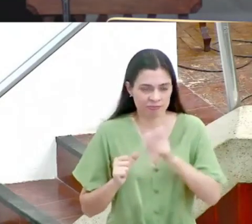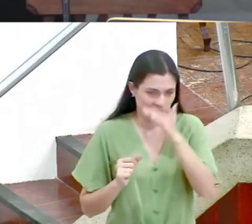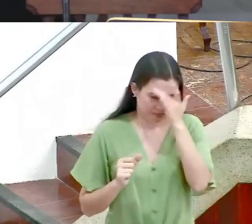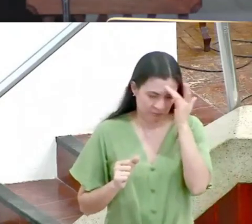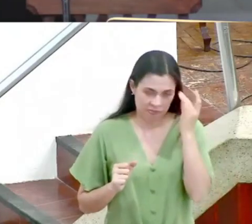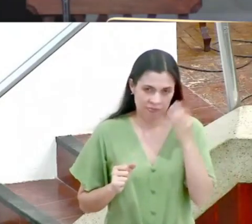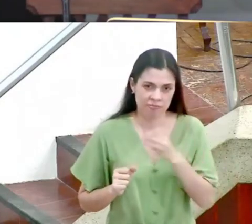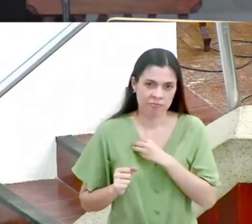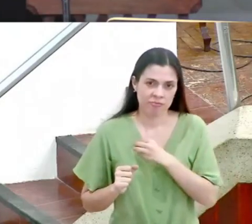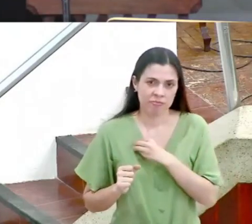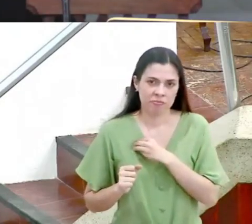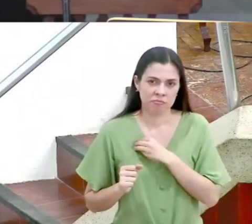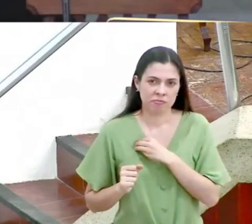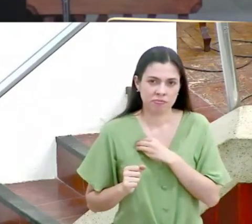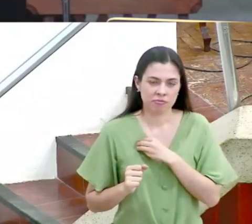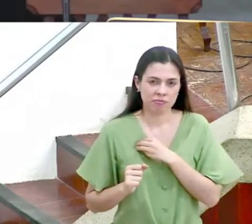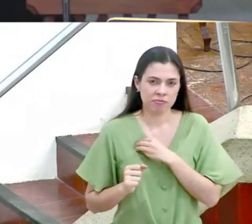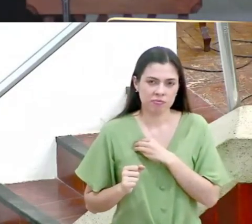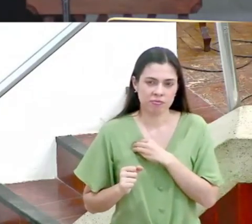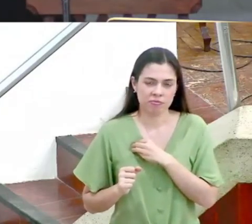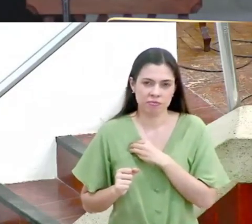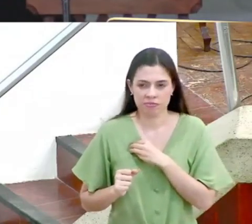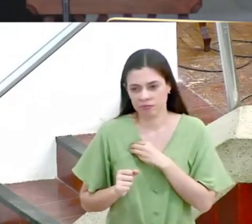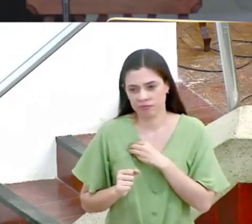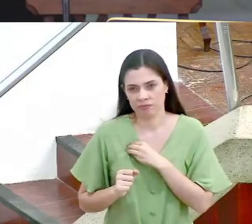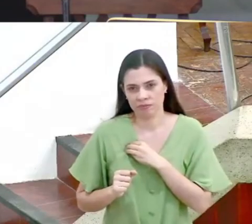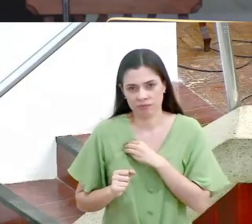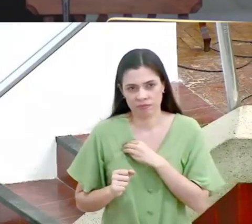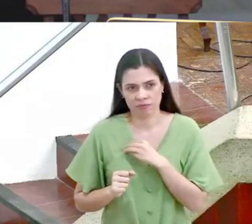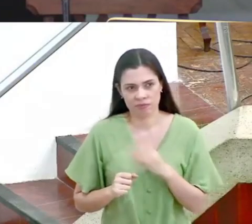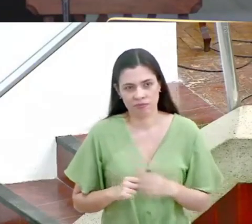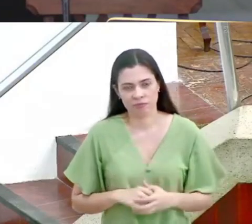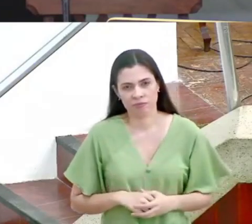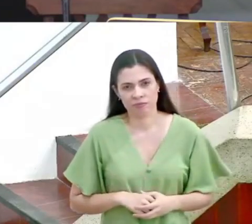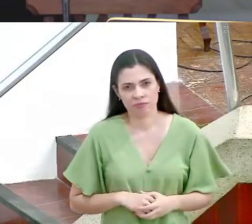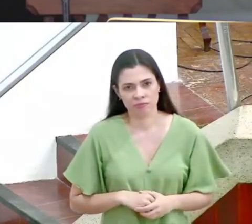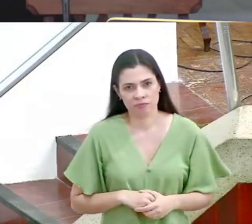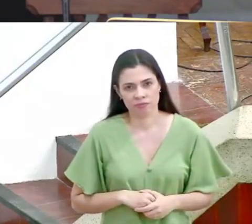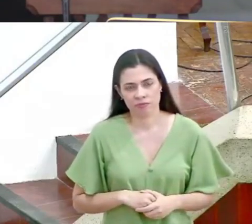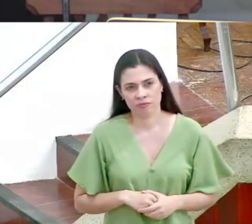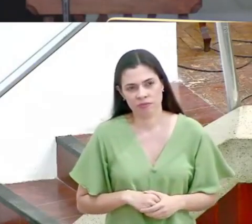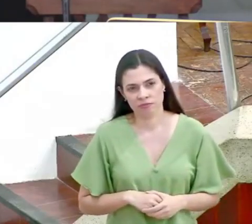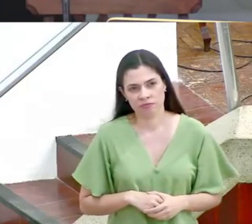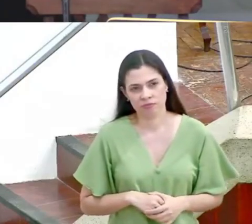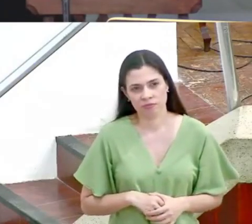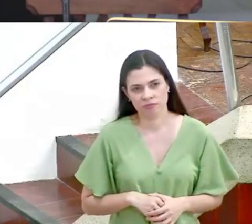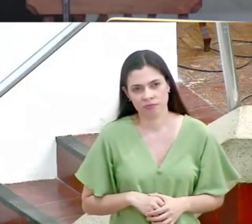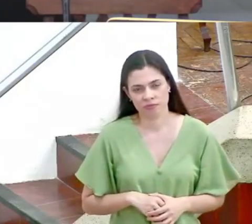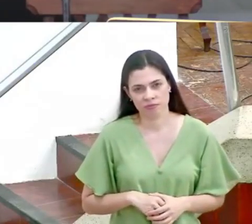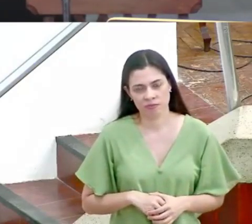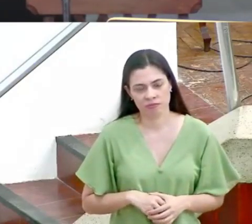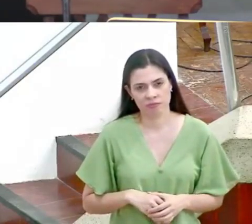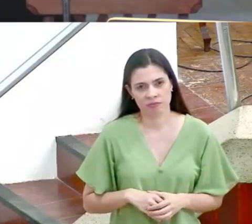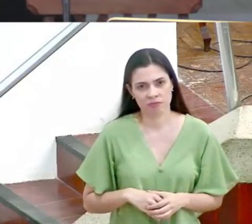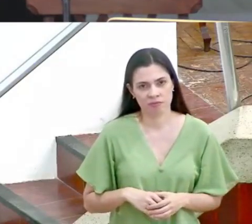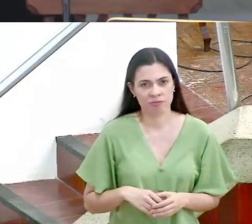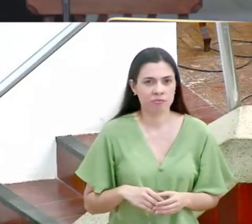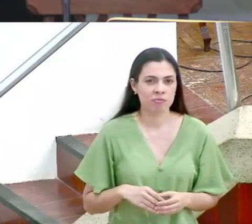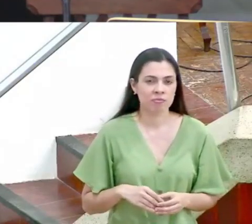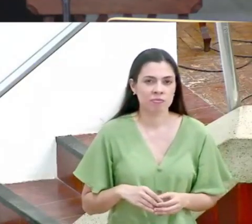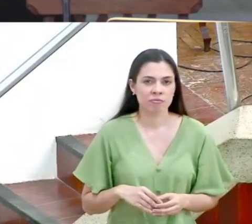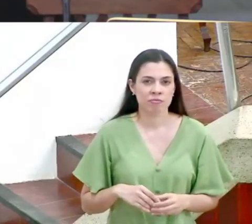em Jesus Cristo são tornados filhos o Evangelho é o poder que transforma um homem e uma